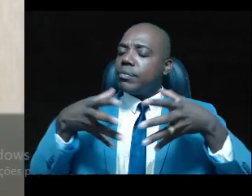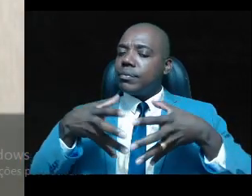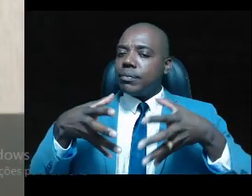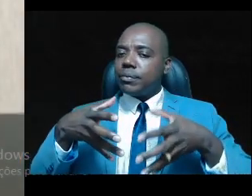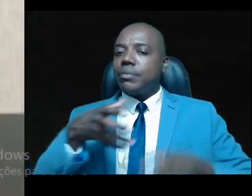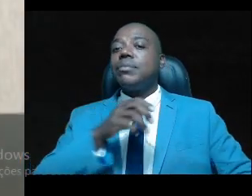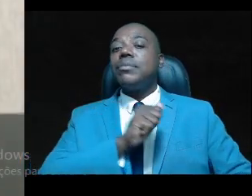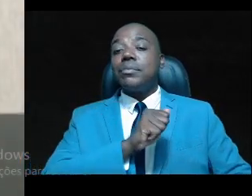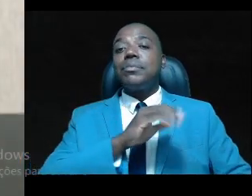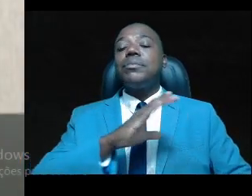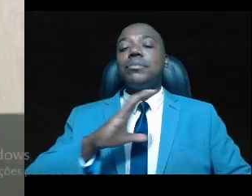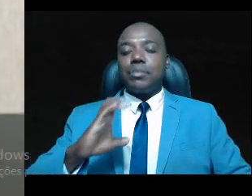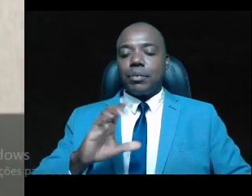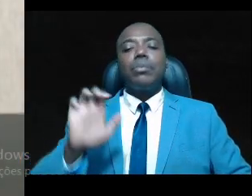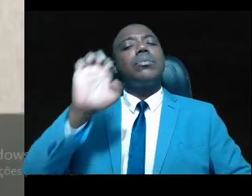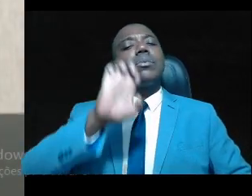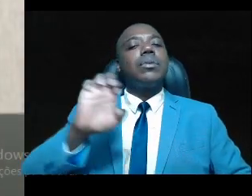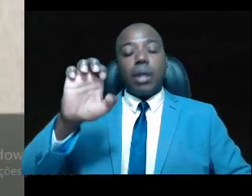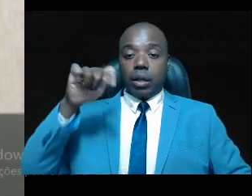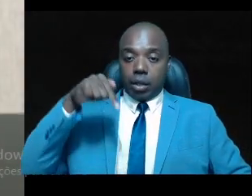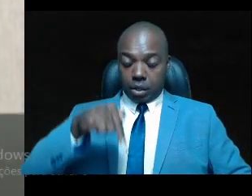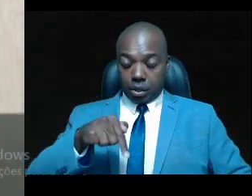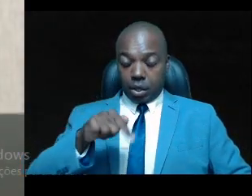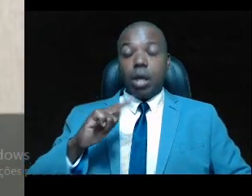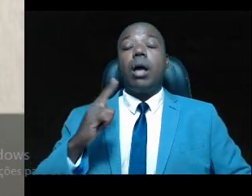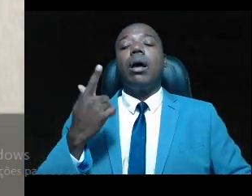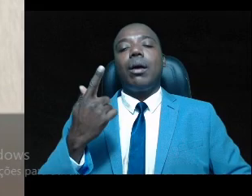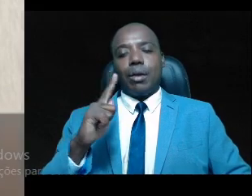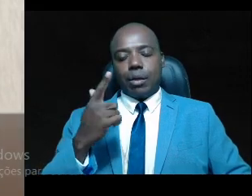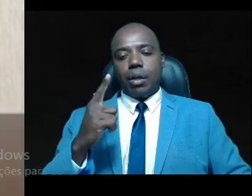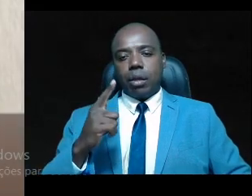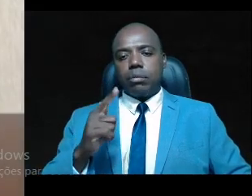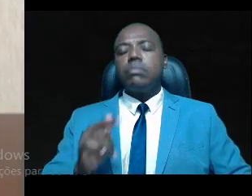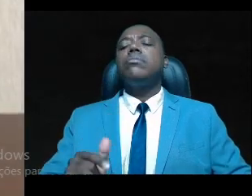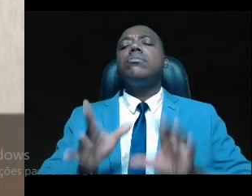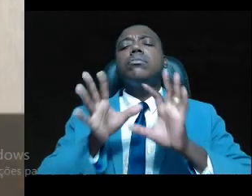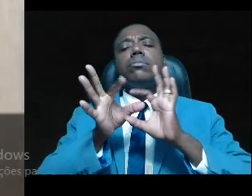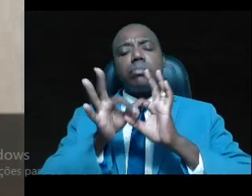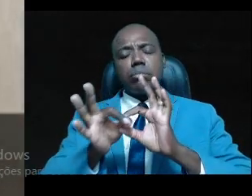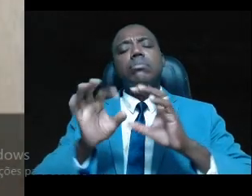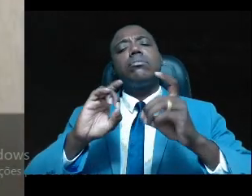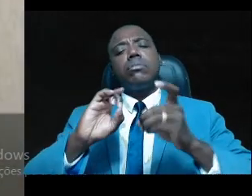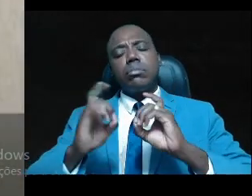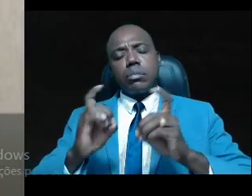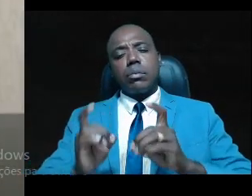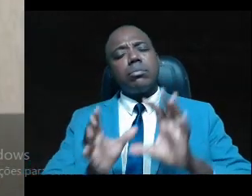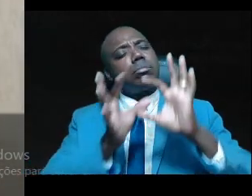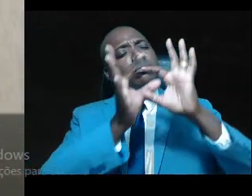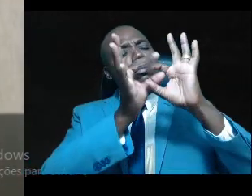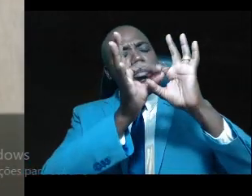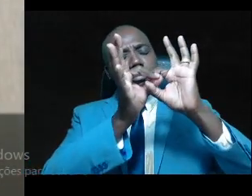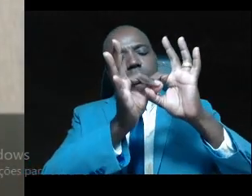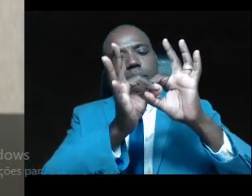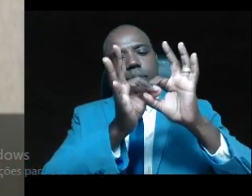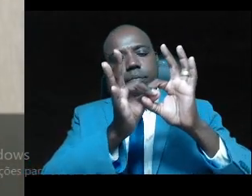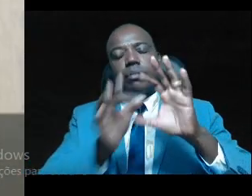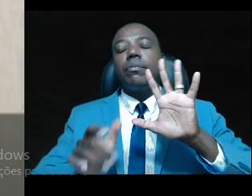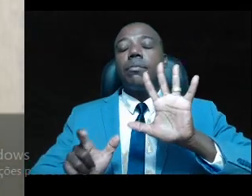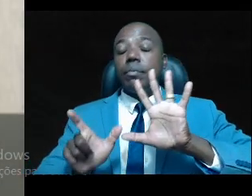nossos irmãos anciãos do estado de Goiás se reuniram e em comunhão sentiram de gravar alguns